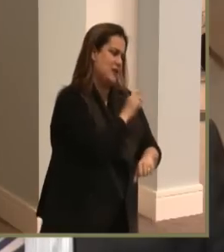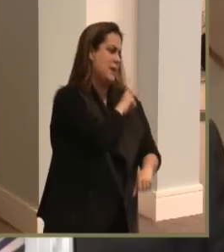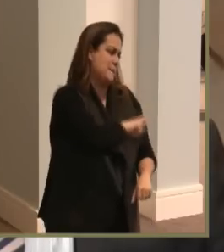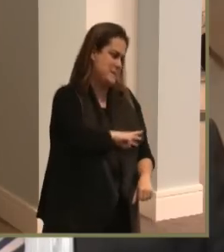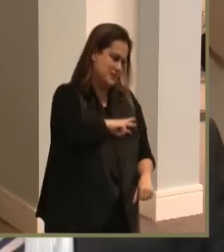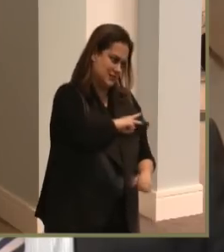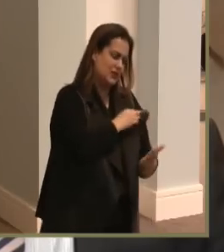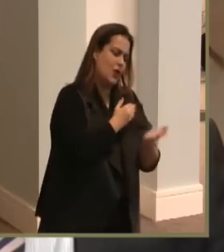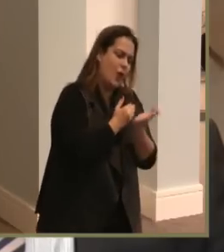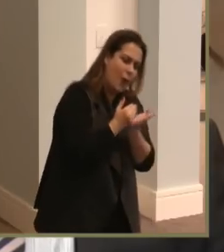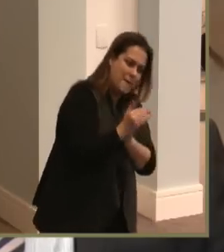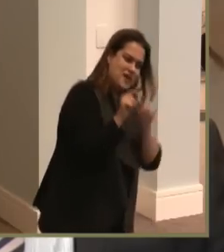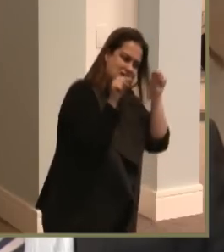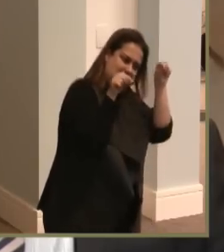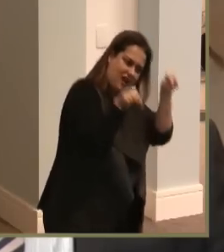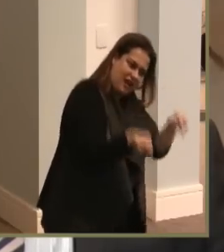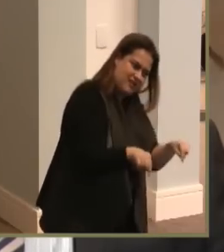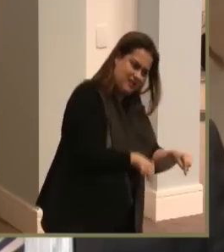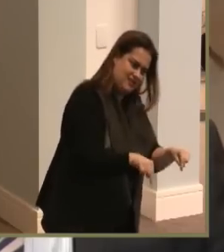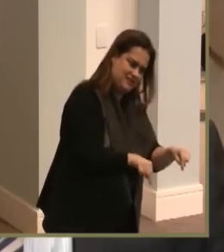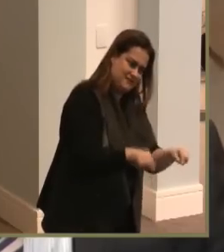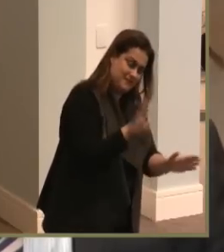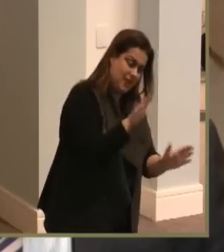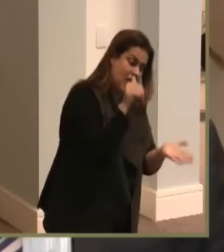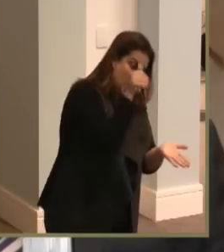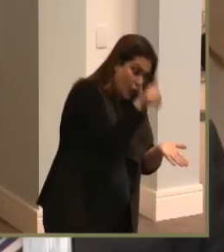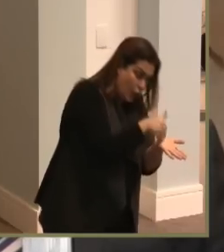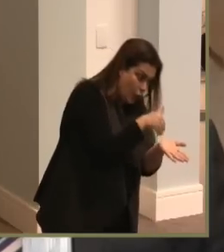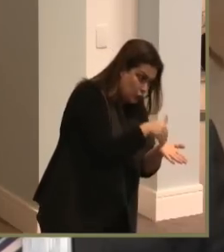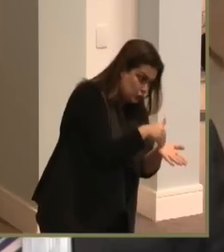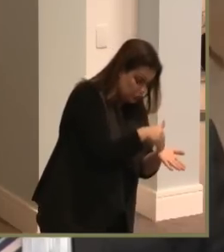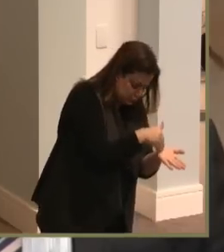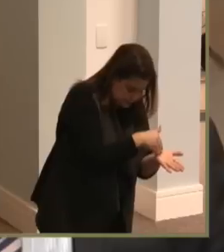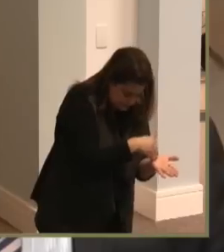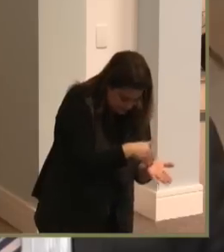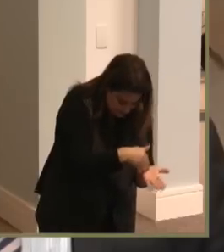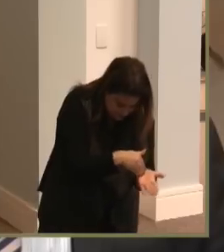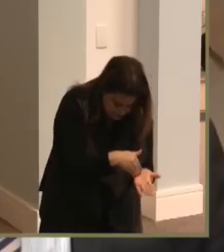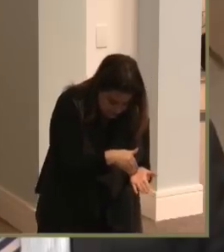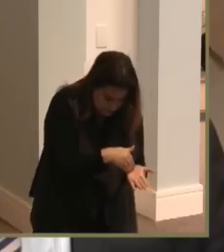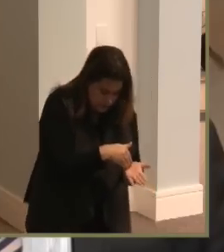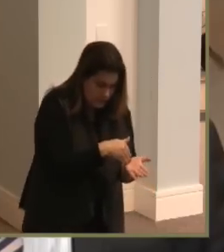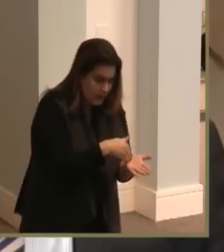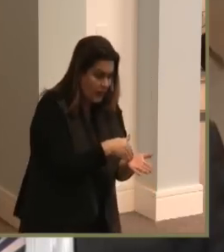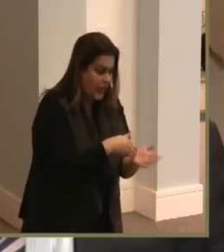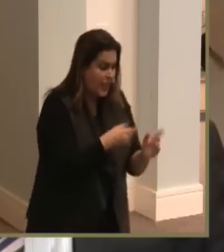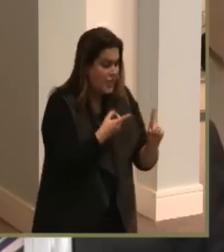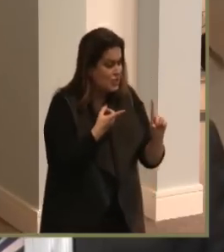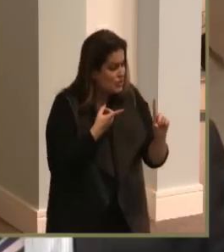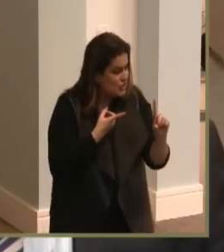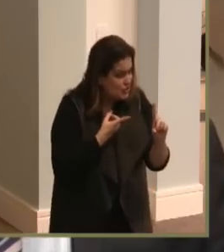aqui. E em último lugar, os desafios de nossa Jerusalém.